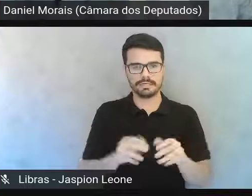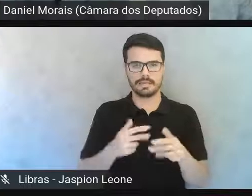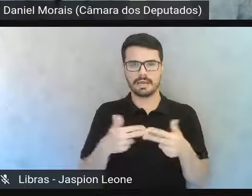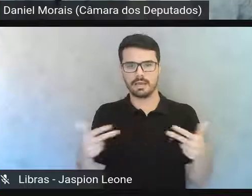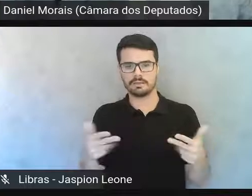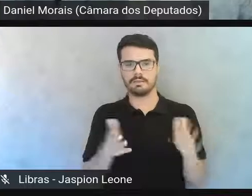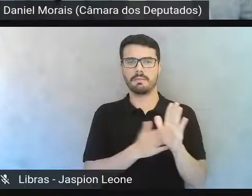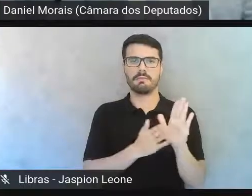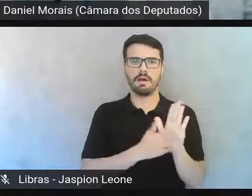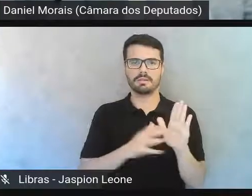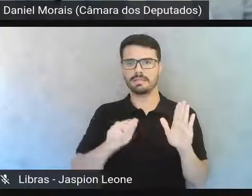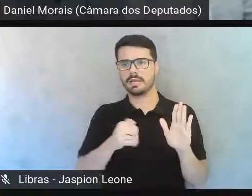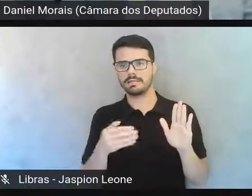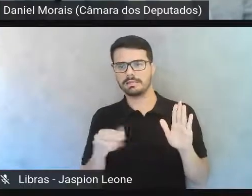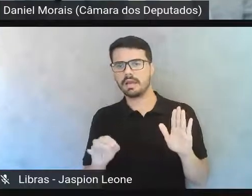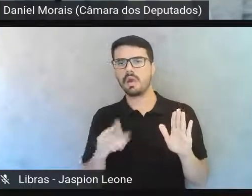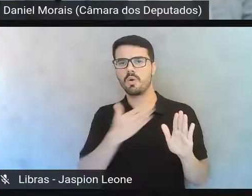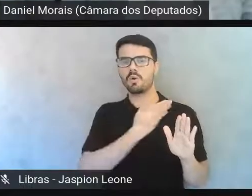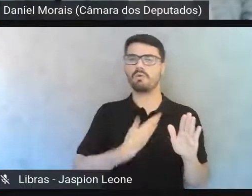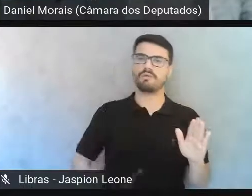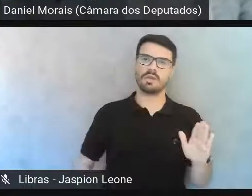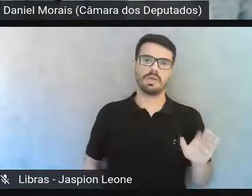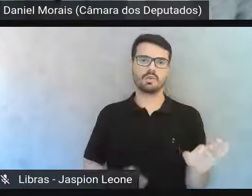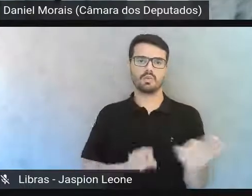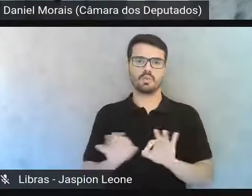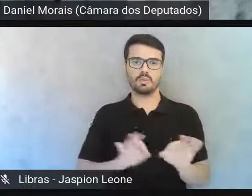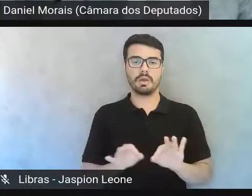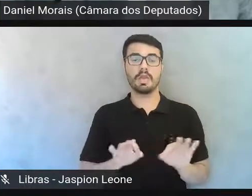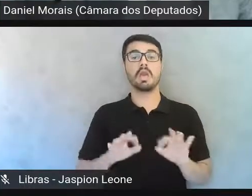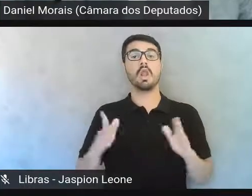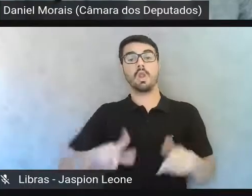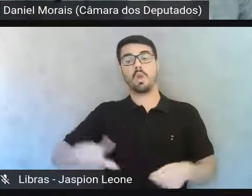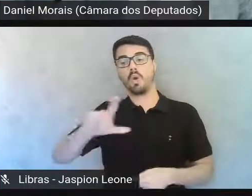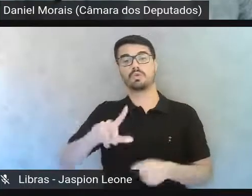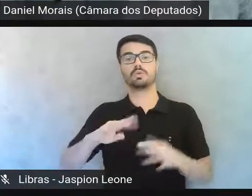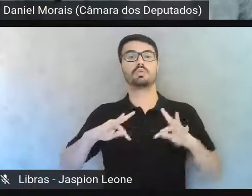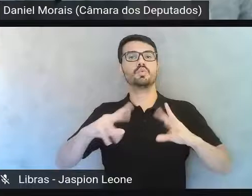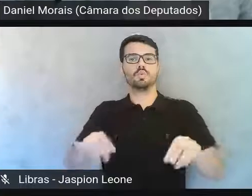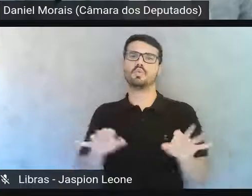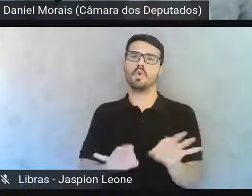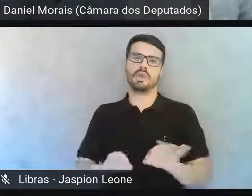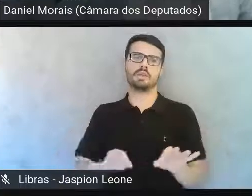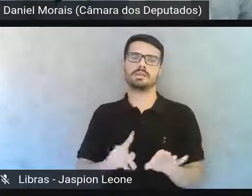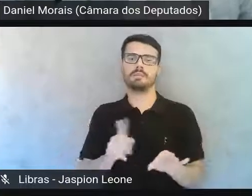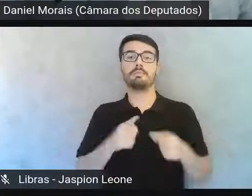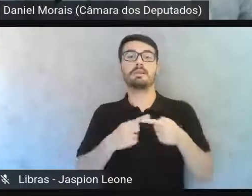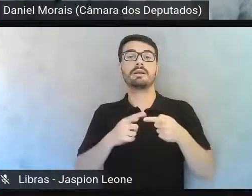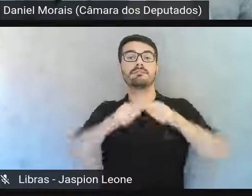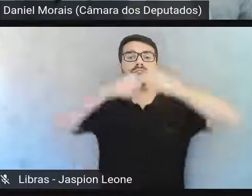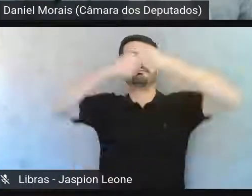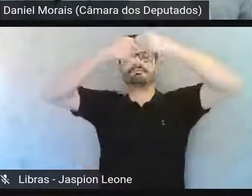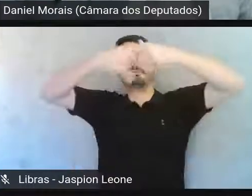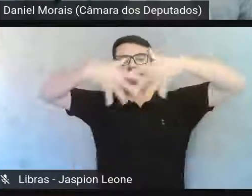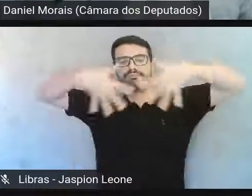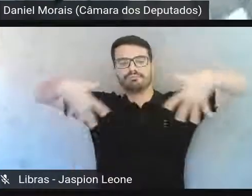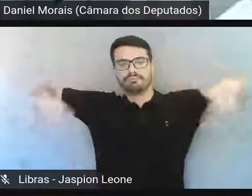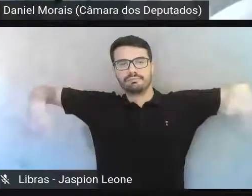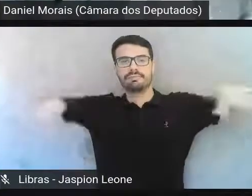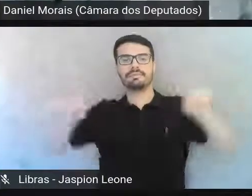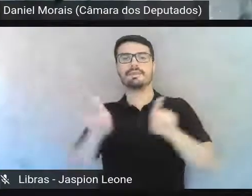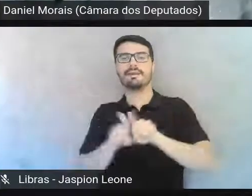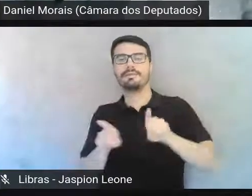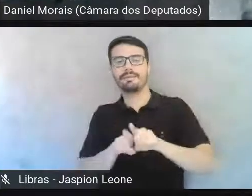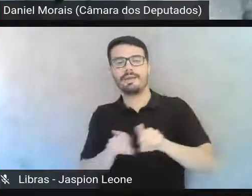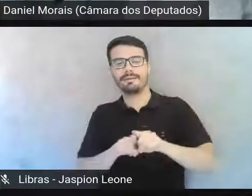de governo. Lógico que a gente não consegue colocar tudo, porque o cenário e a capilaridade e a heterogeneidade de tudo